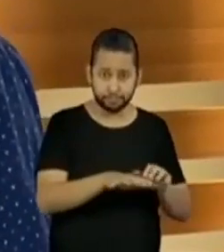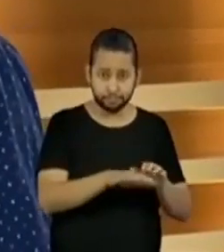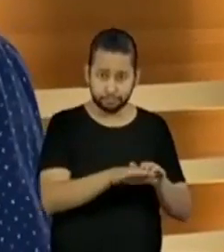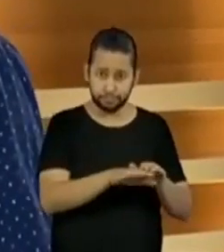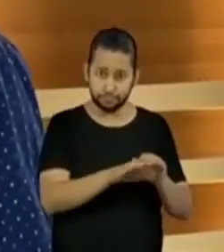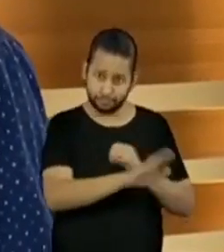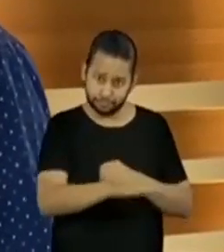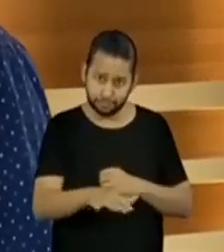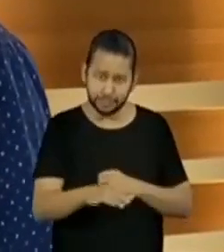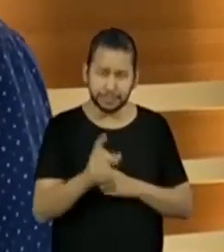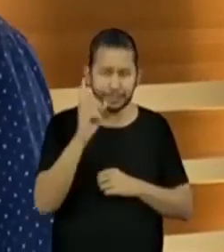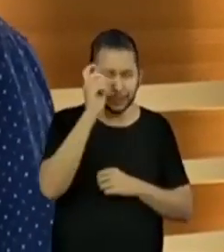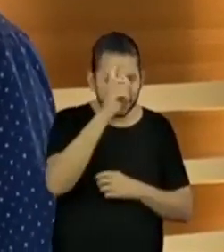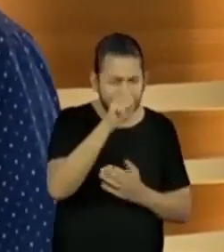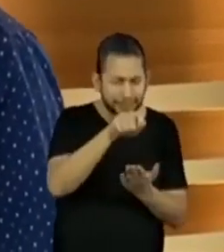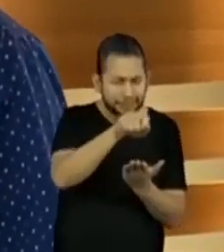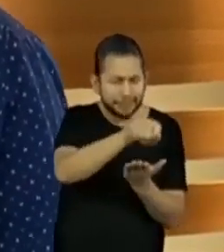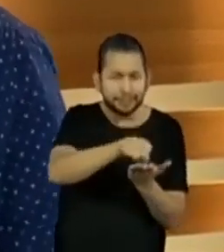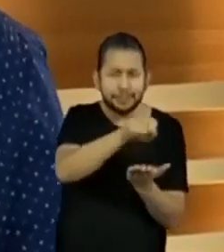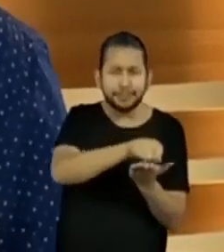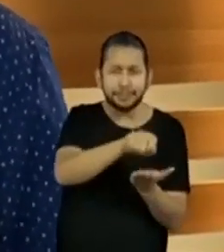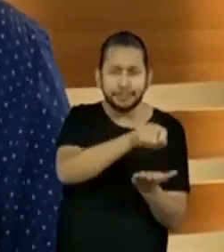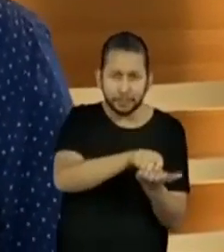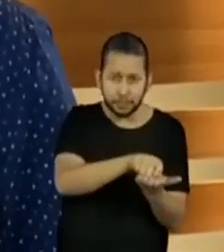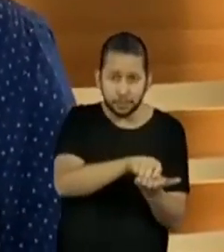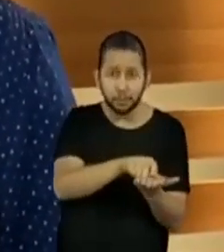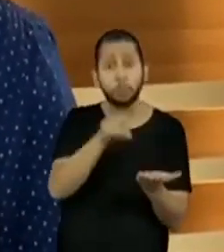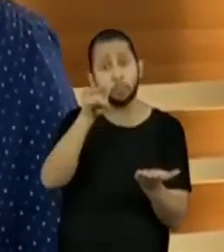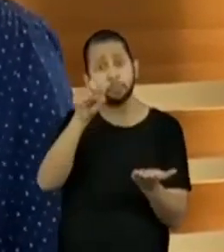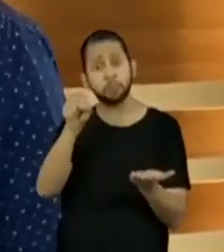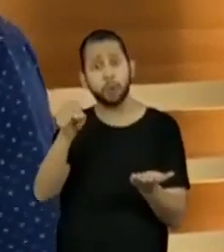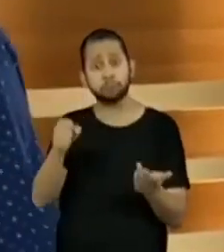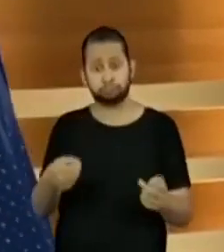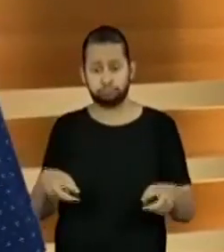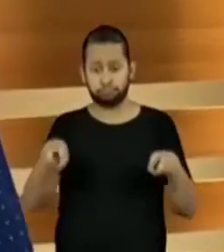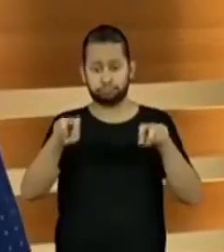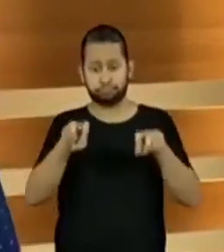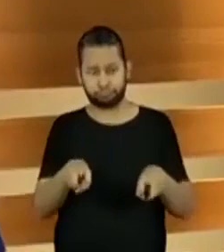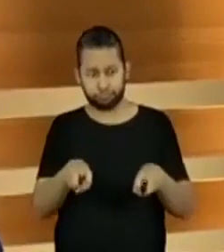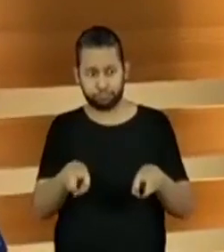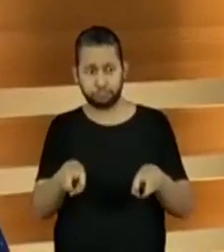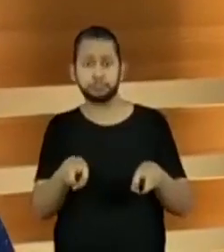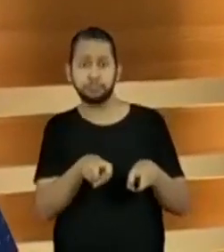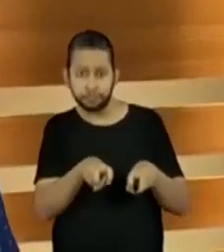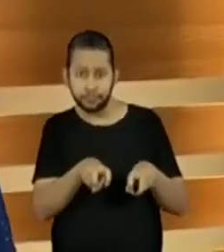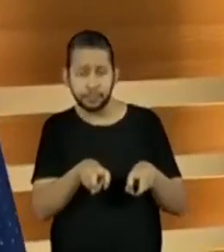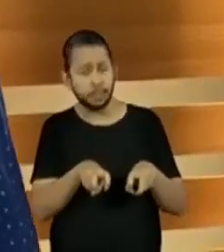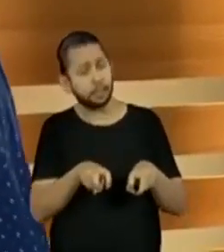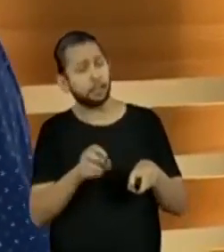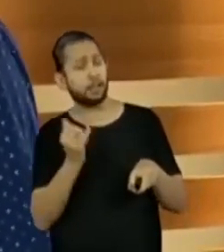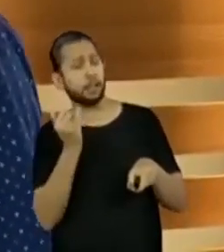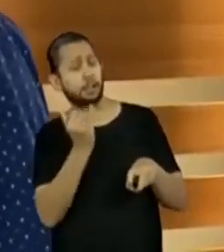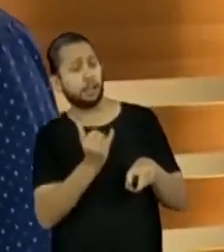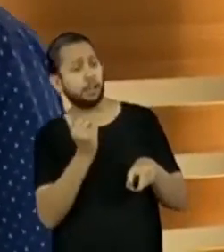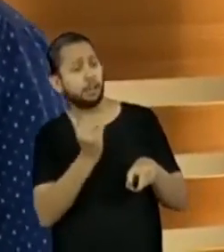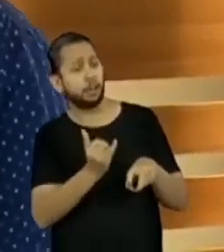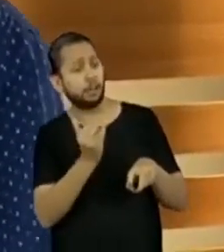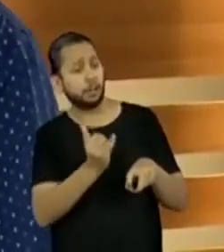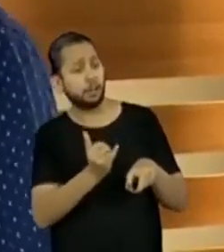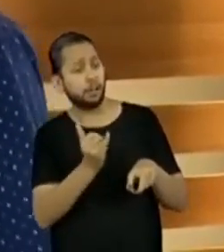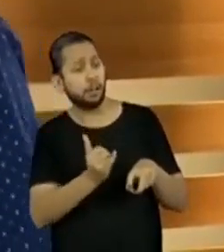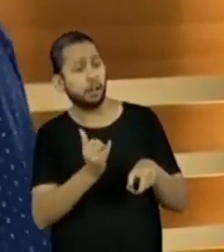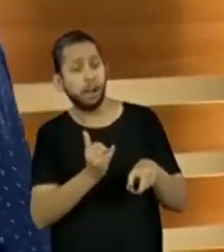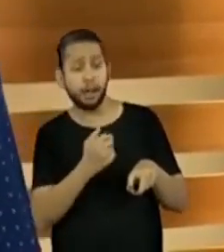certa dificuldade para escrever, sente ao lado dela, peça que ela fale e você escreva.